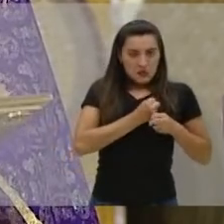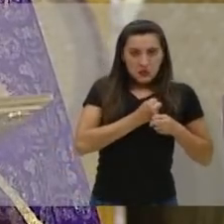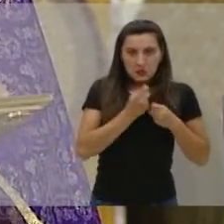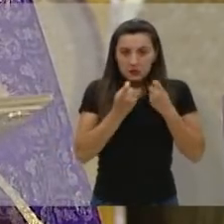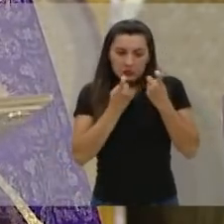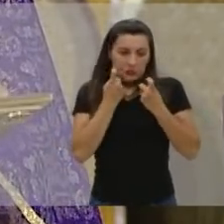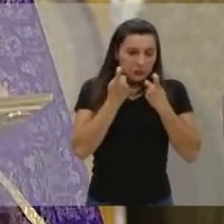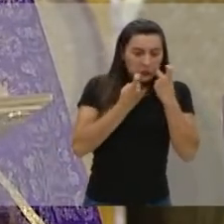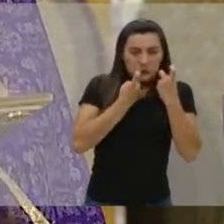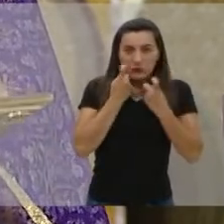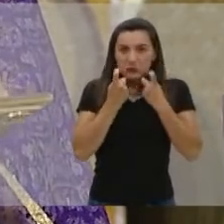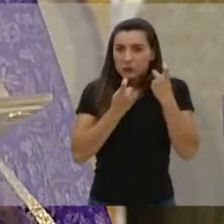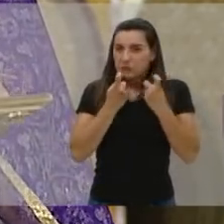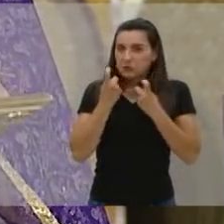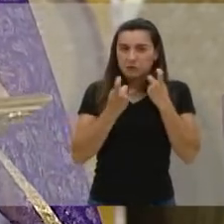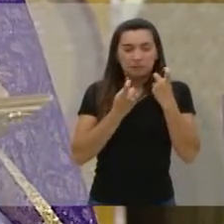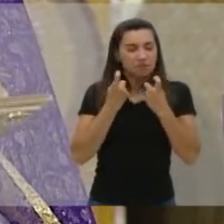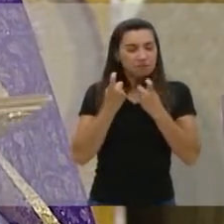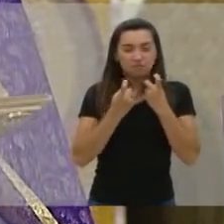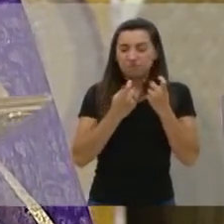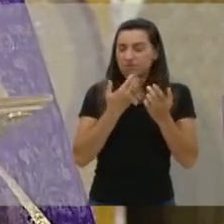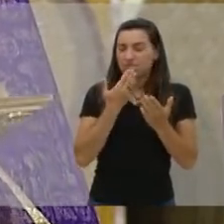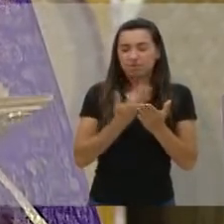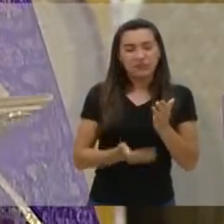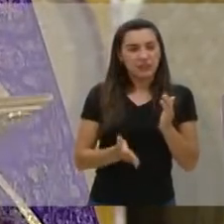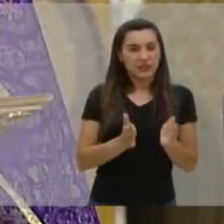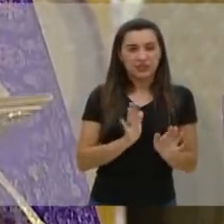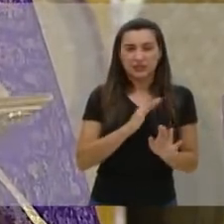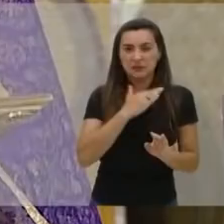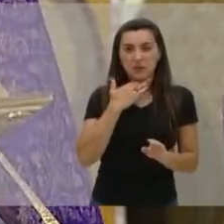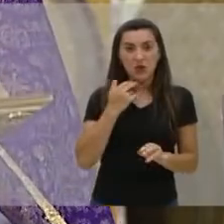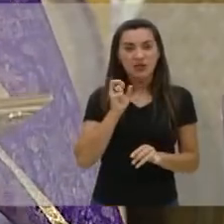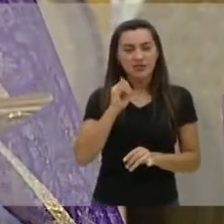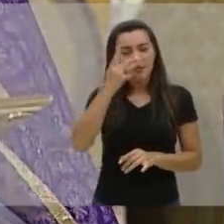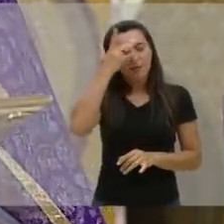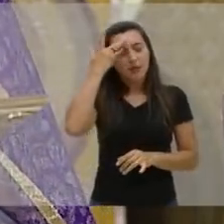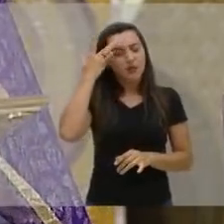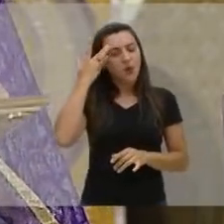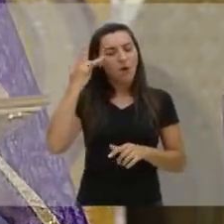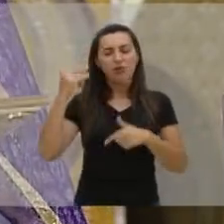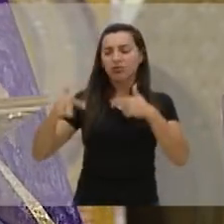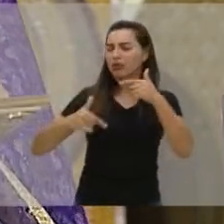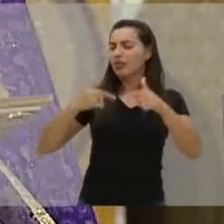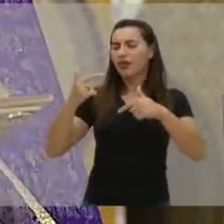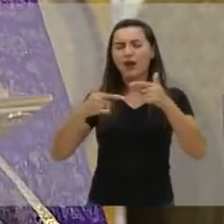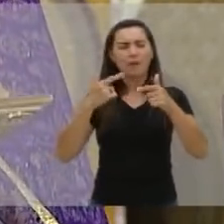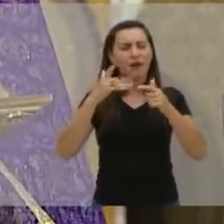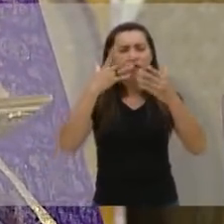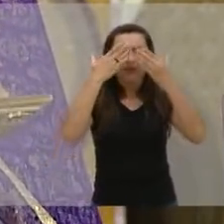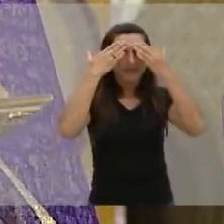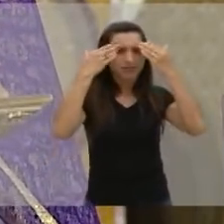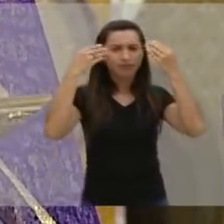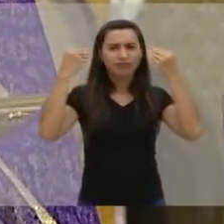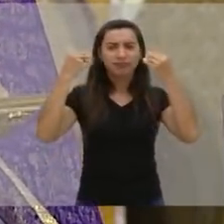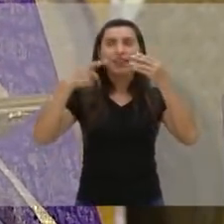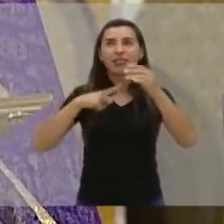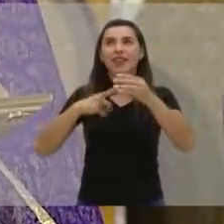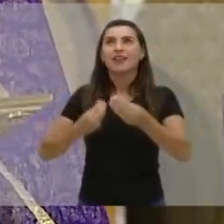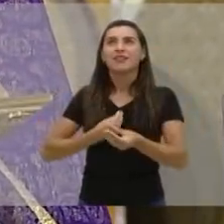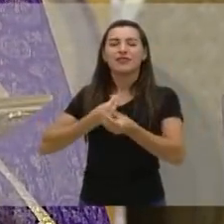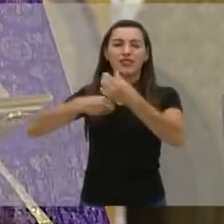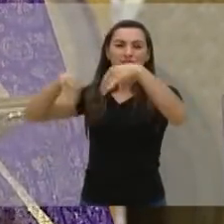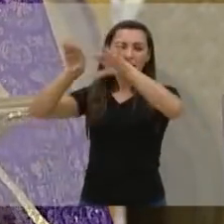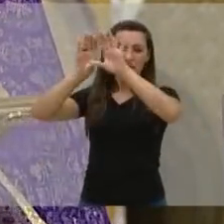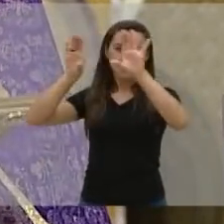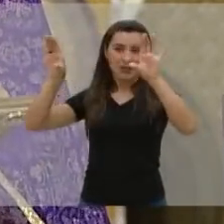vida neste mundo, conservá-la-á para a vida eterna. Se alguém quer me seguir, siga-me.